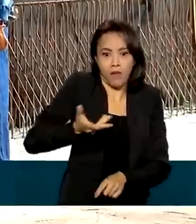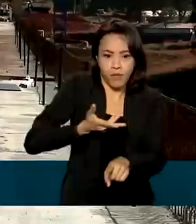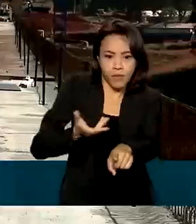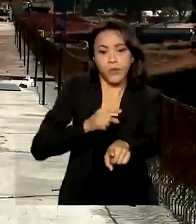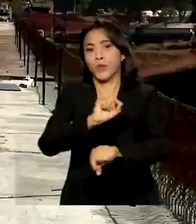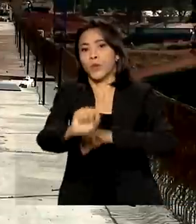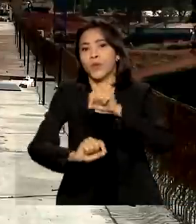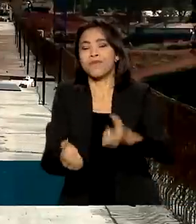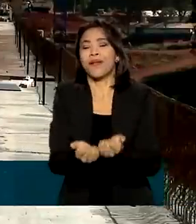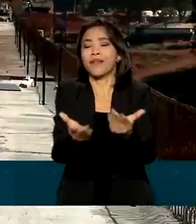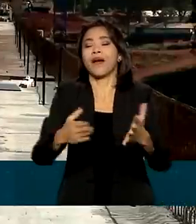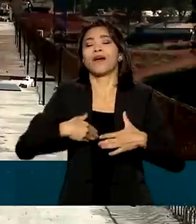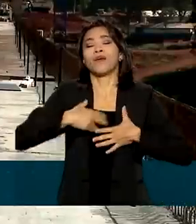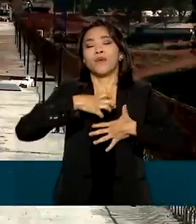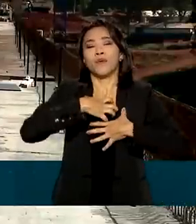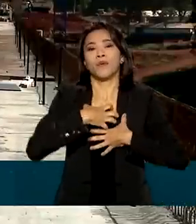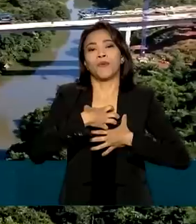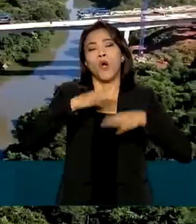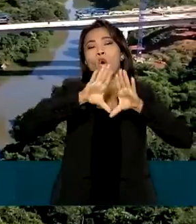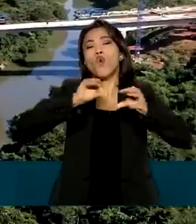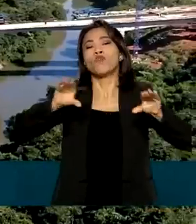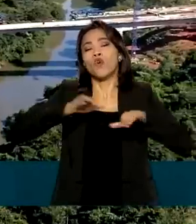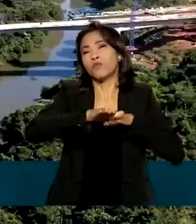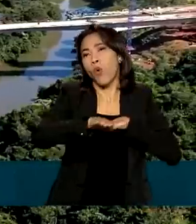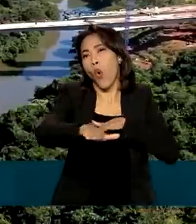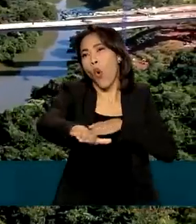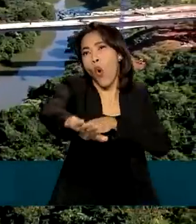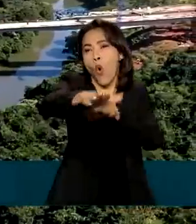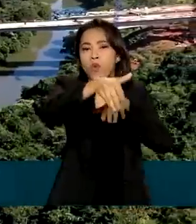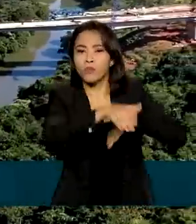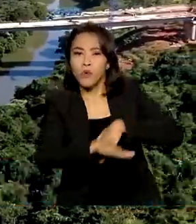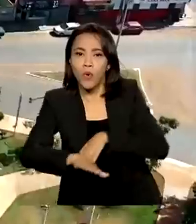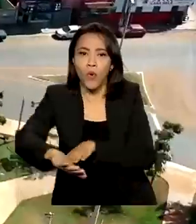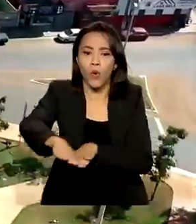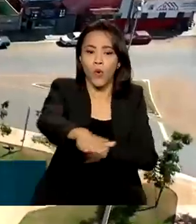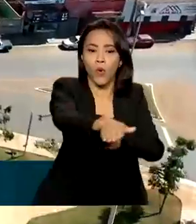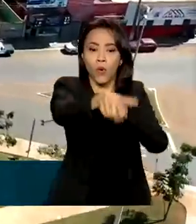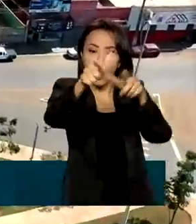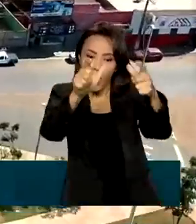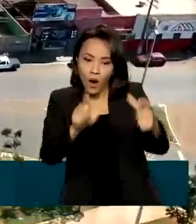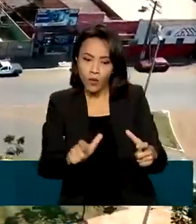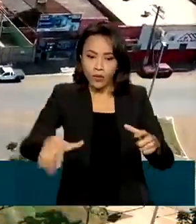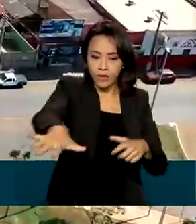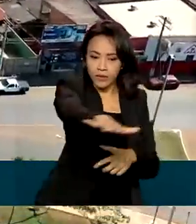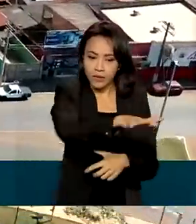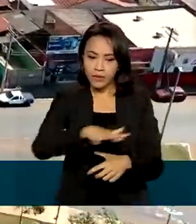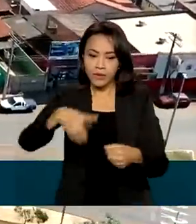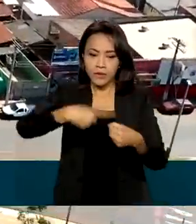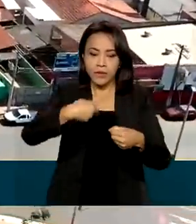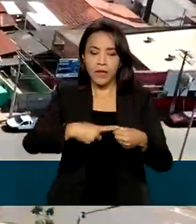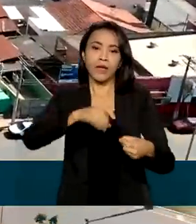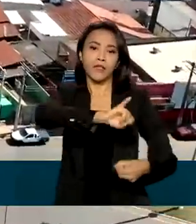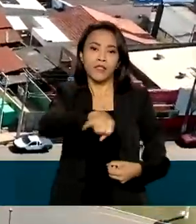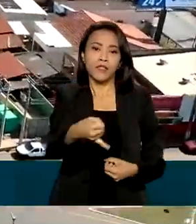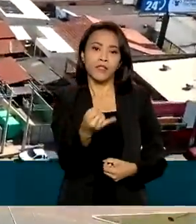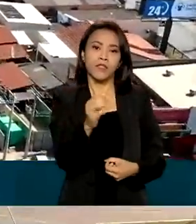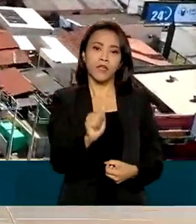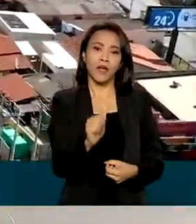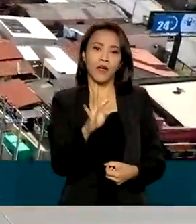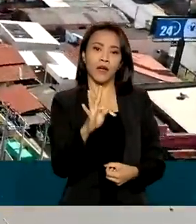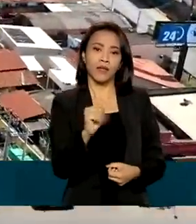trabalham para trazer tranquilidade no fluxo de veículos no contorno rodoviário do município de Jataí cidade a cerca de